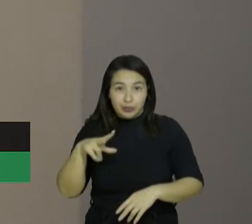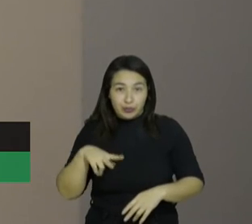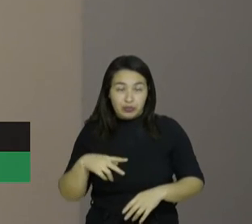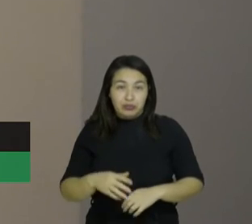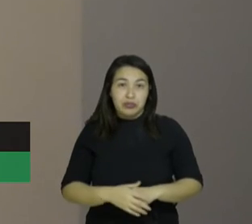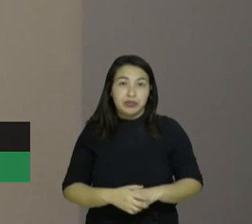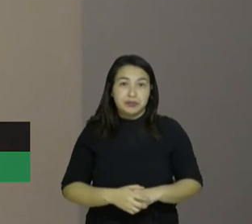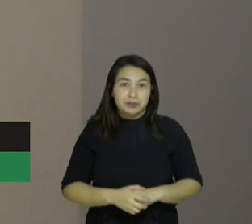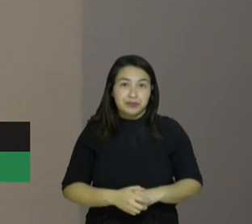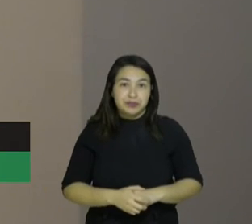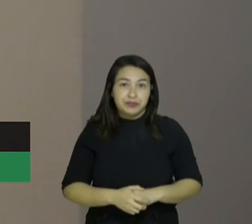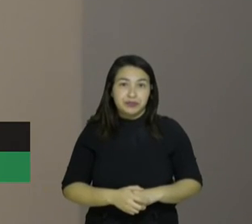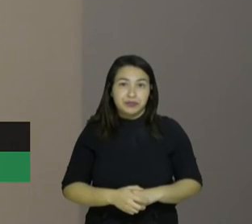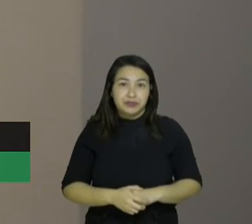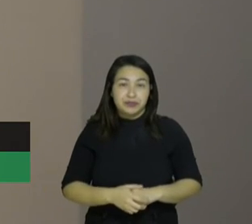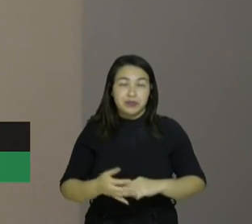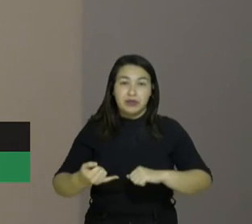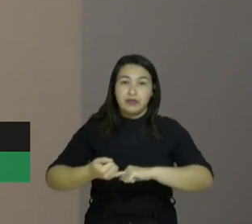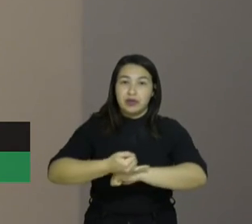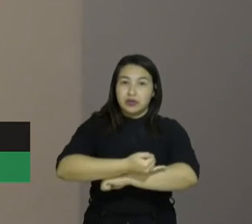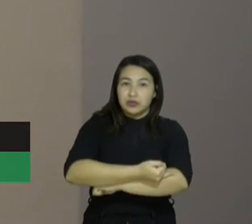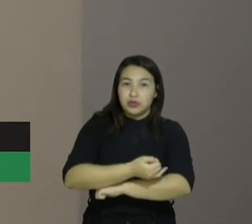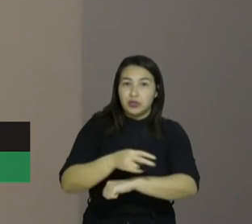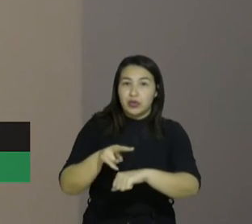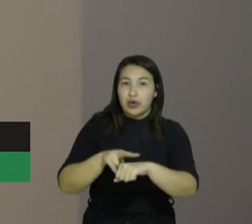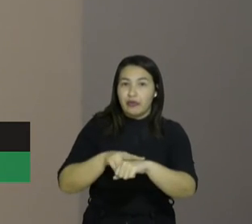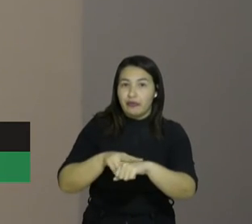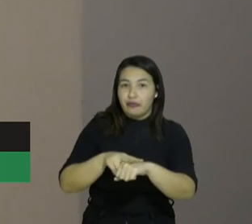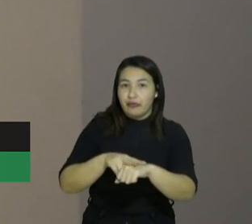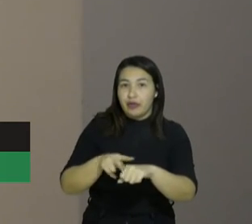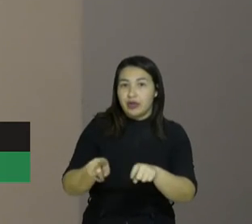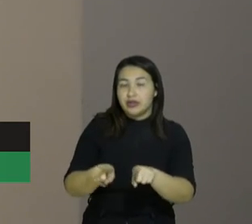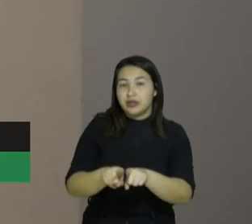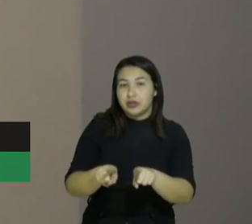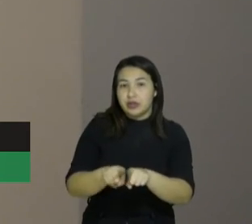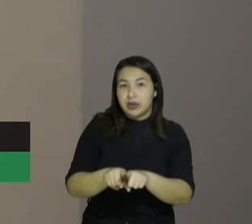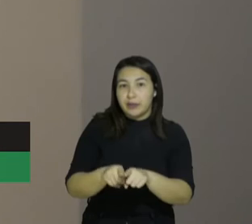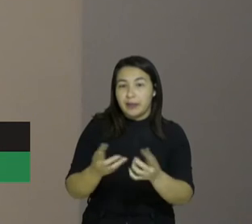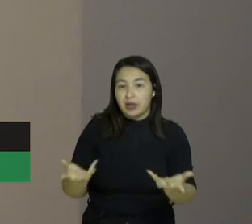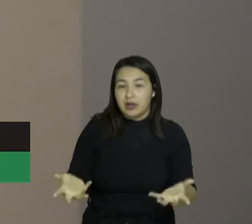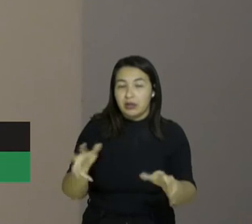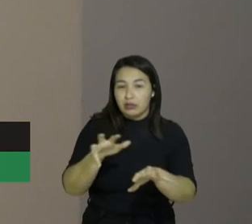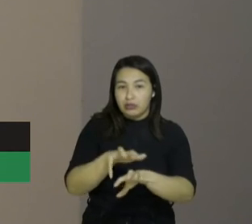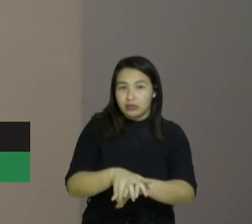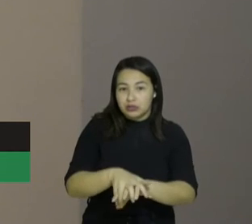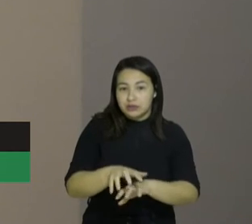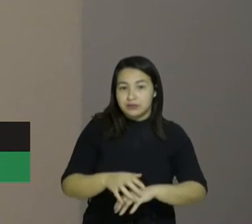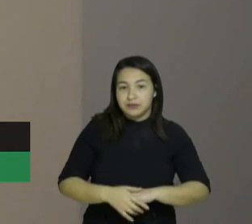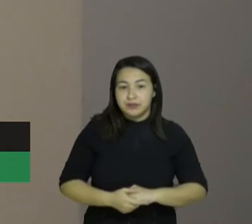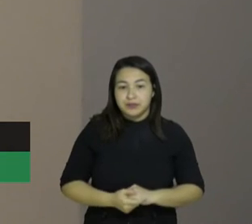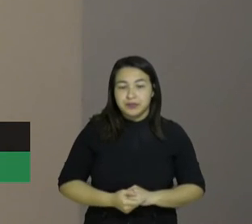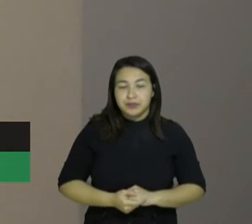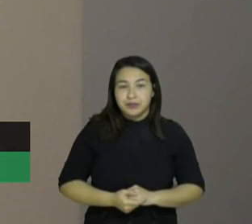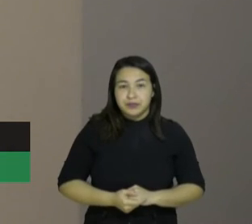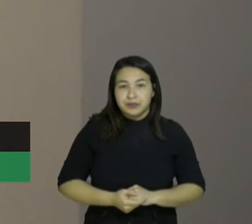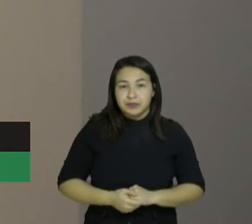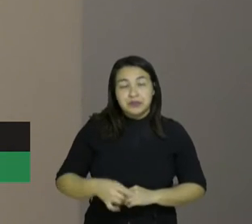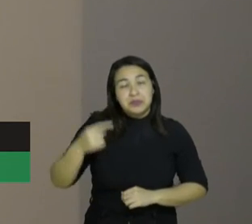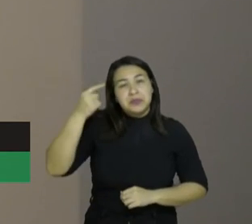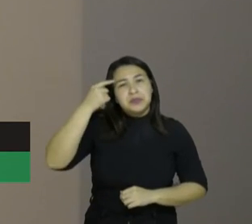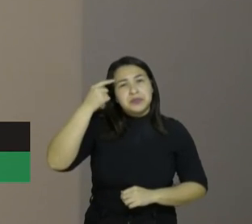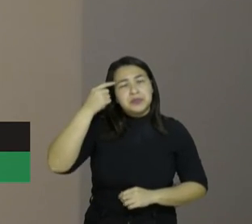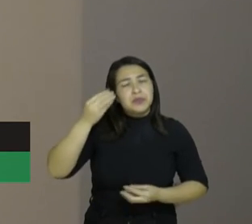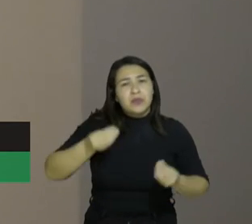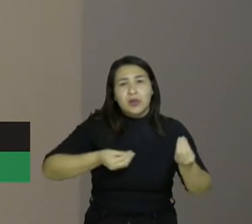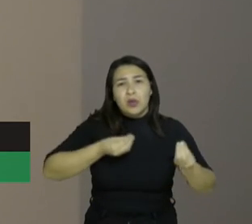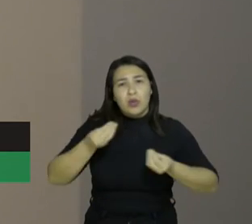resíduos sólidos com infraestrutura verde e bairros inclusivos e acessíveis pensemos em Como